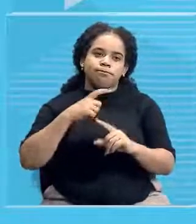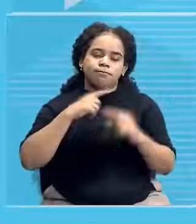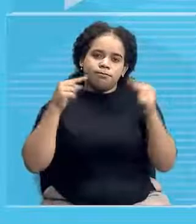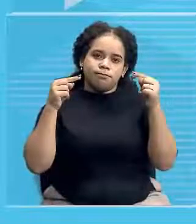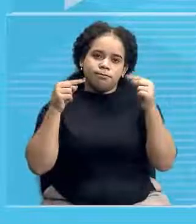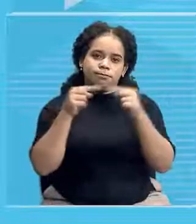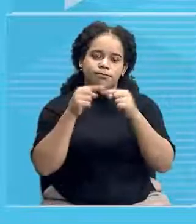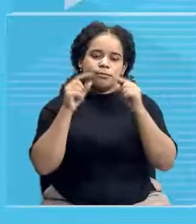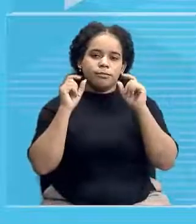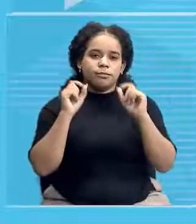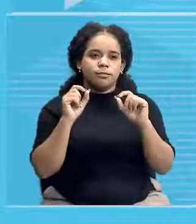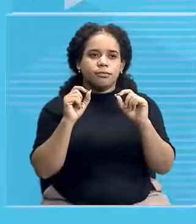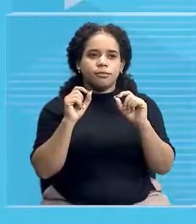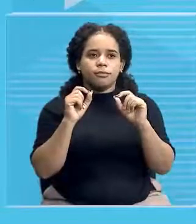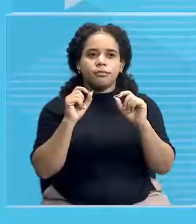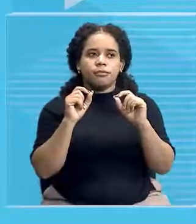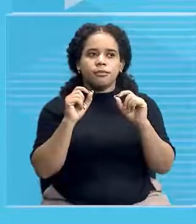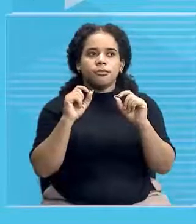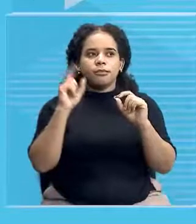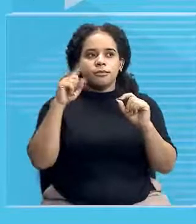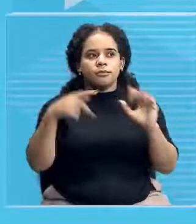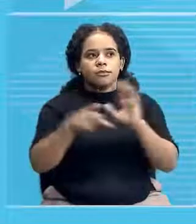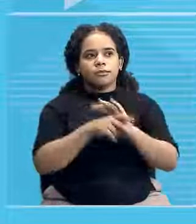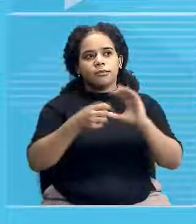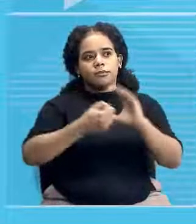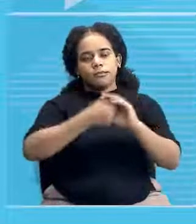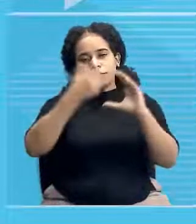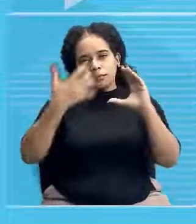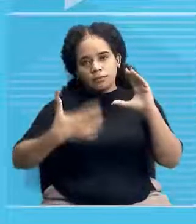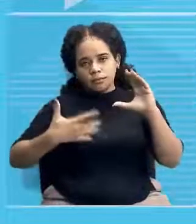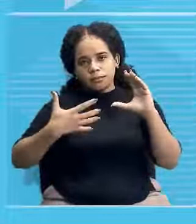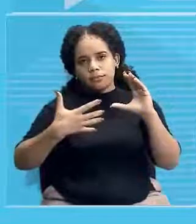aquilo que é a característica